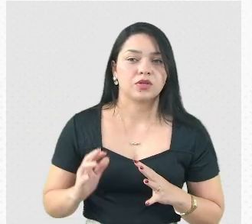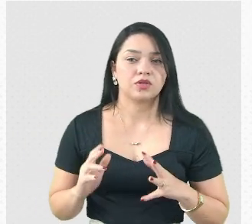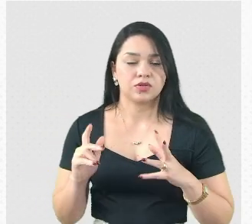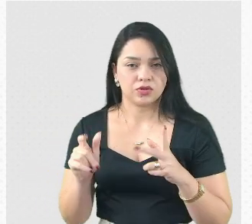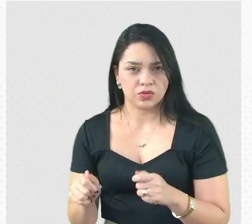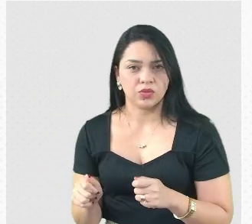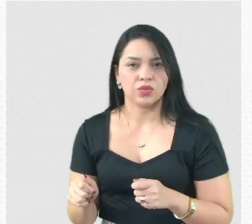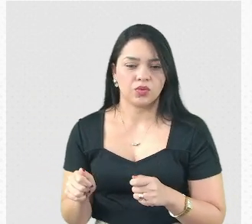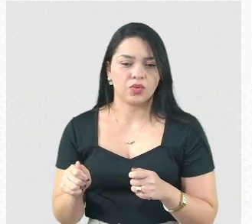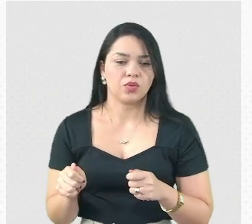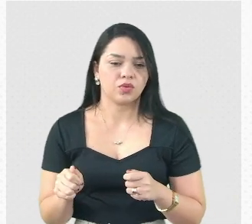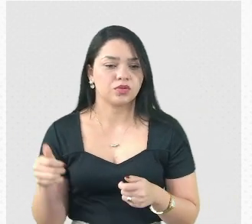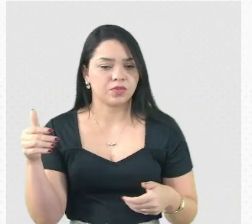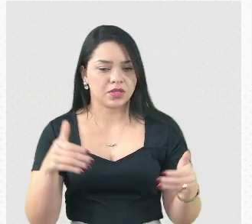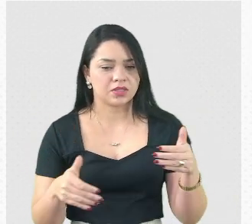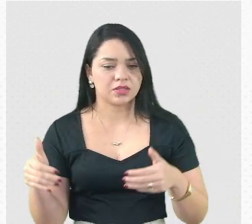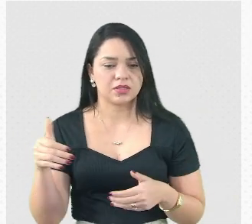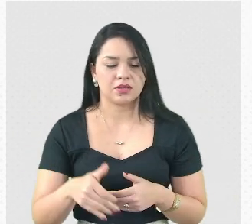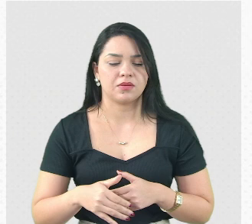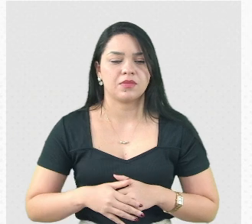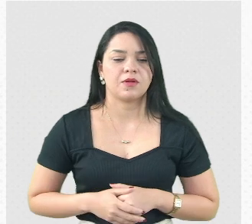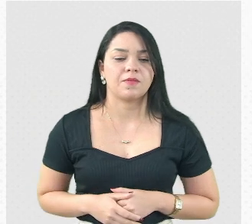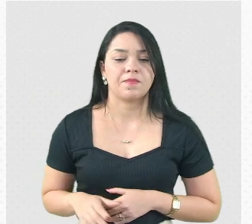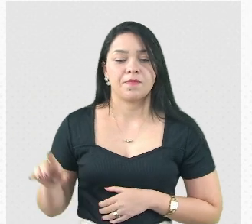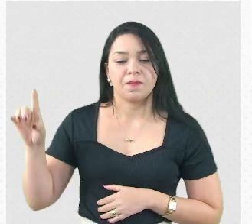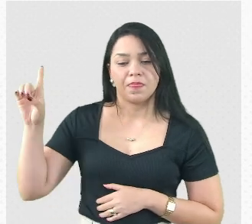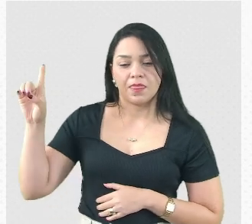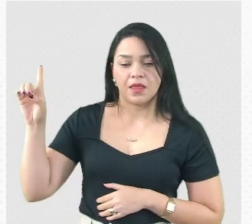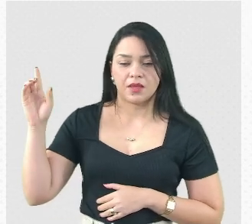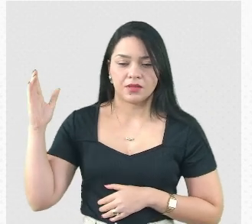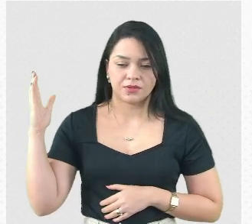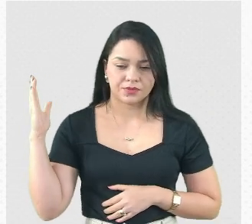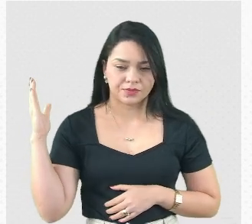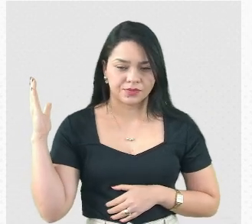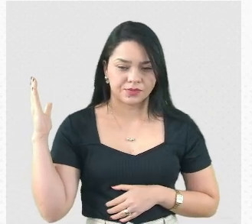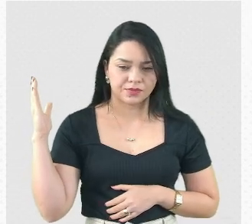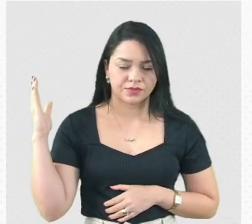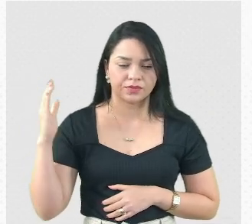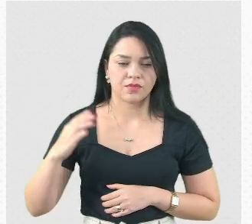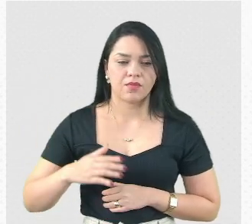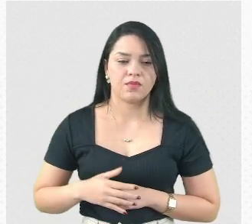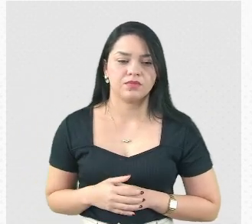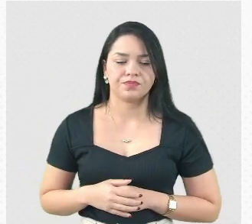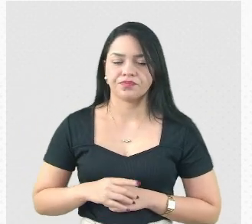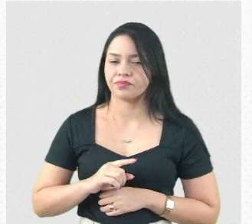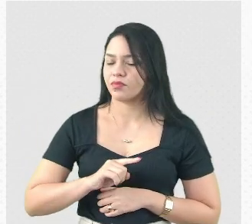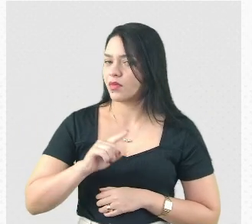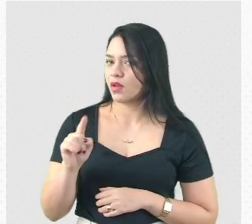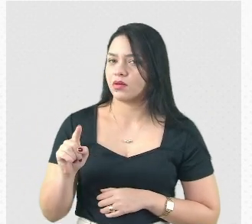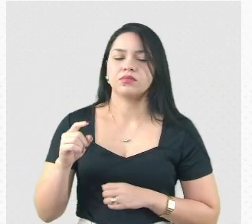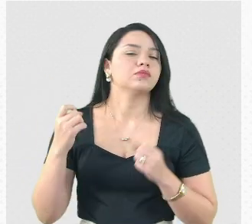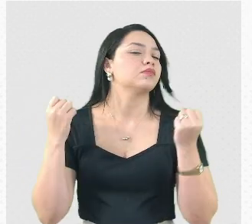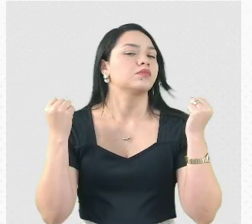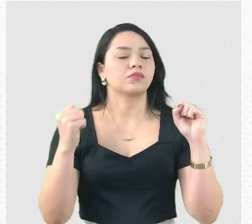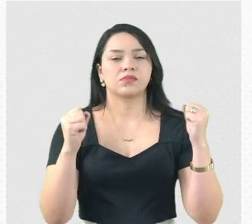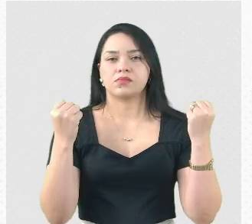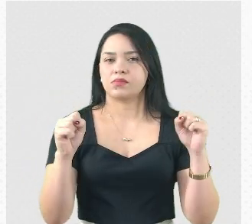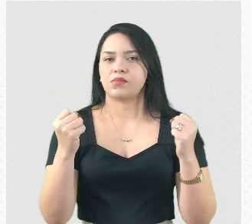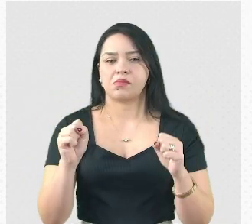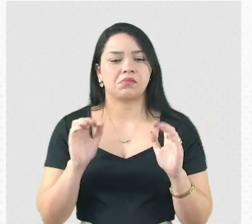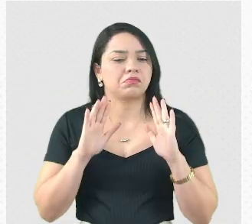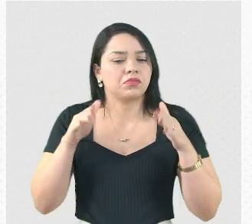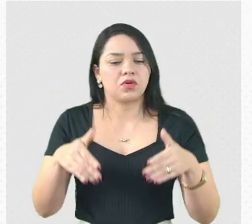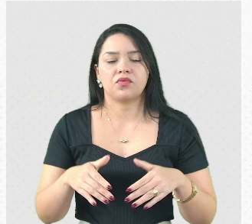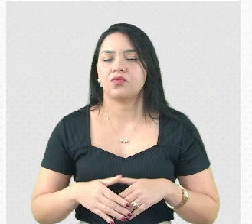os indivíduos participem. Reproduzir movimentos pré-determinados, não, a educação física, ela não preza por